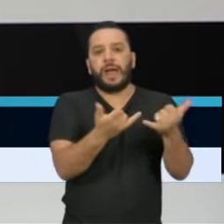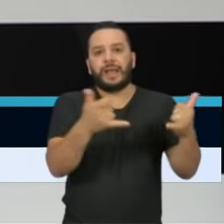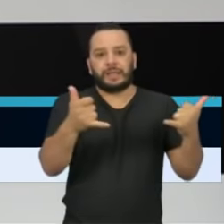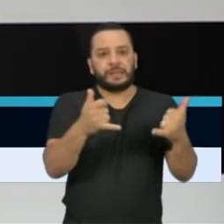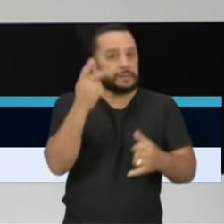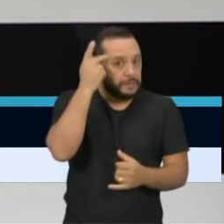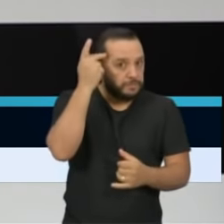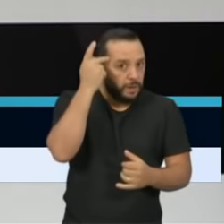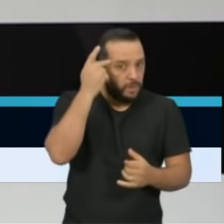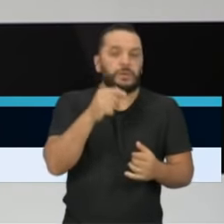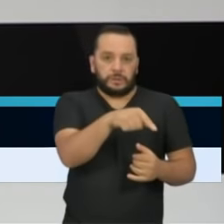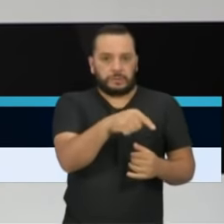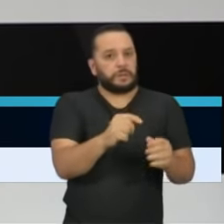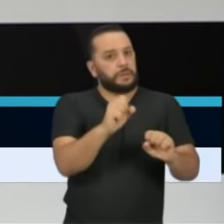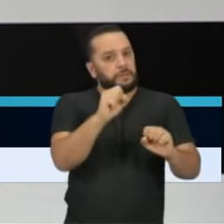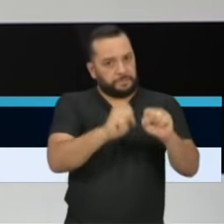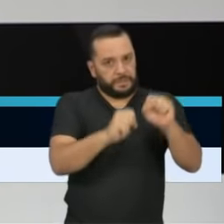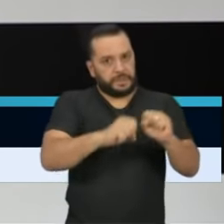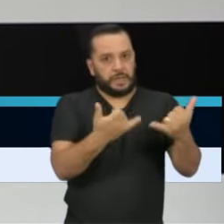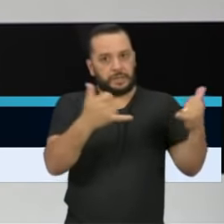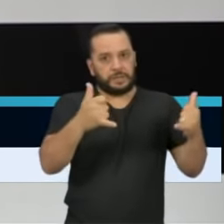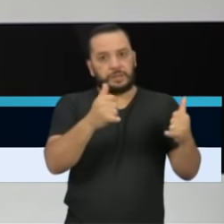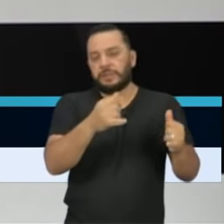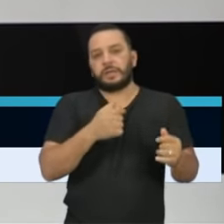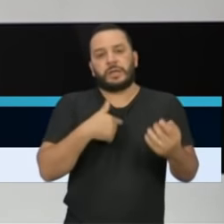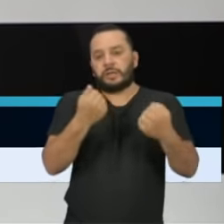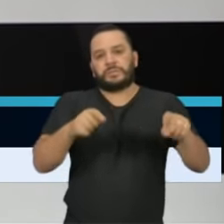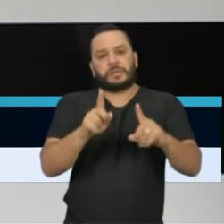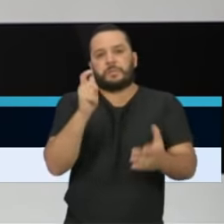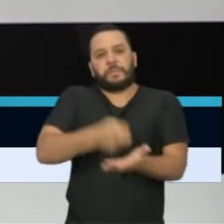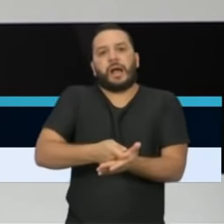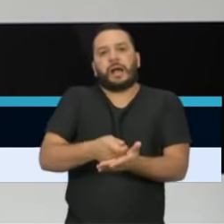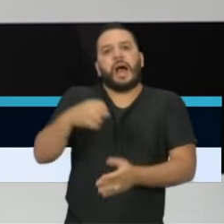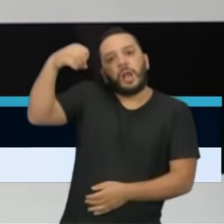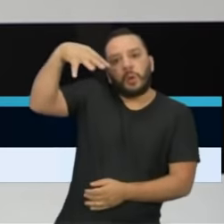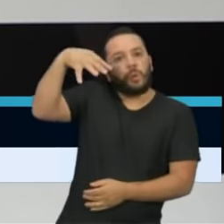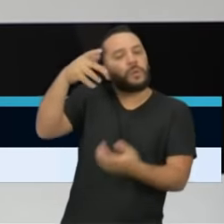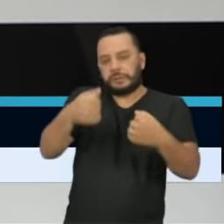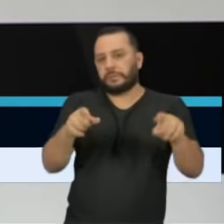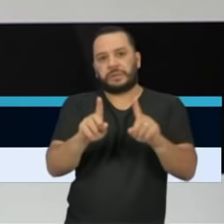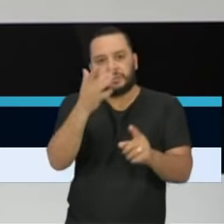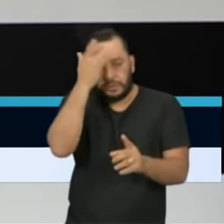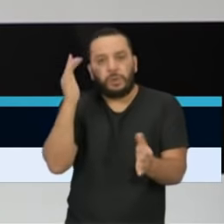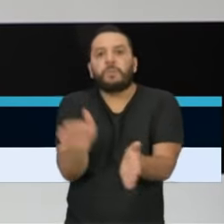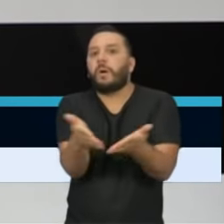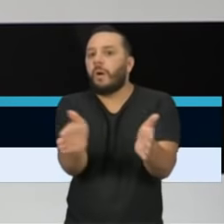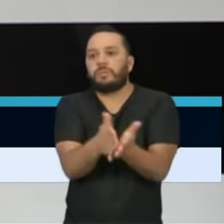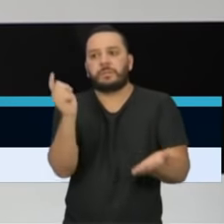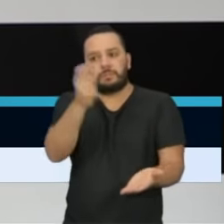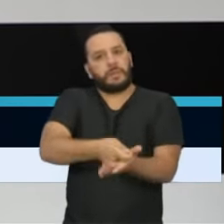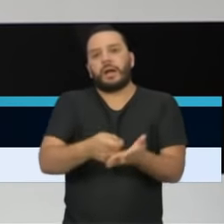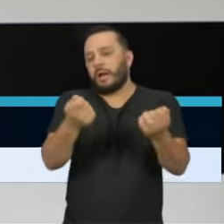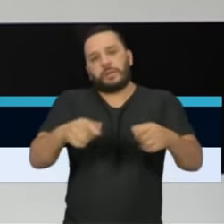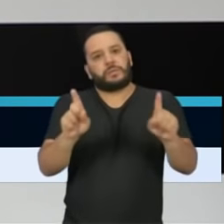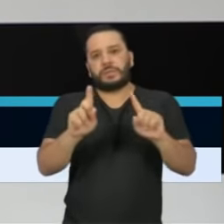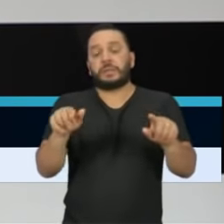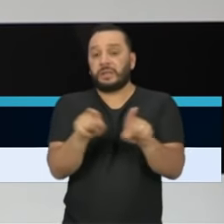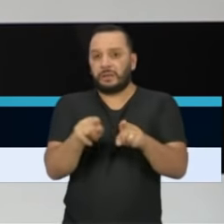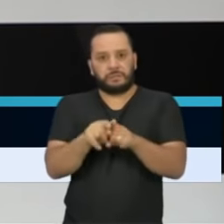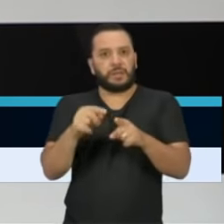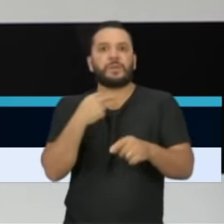Estado de São Paulo, evidentemente, a isenção no pagamento de contas de luz para os consumidores mais pobres e a não realização de